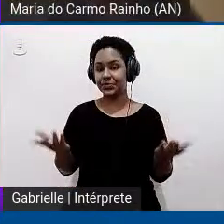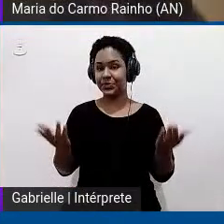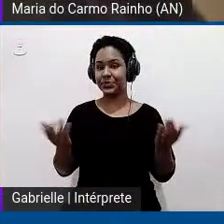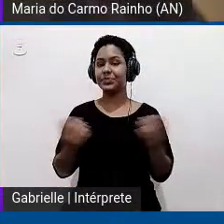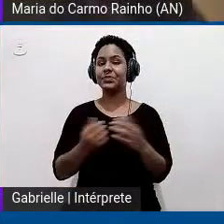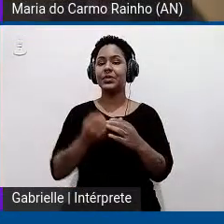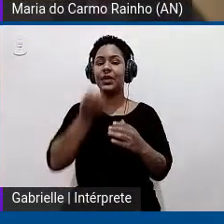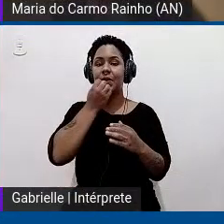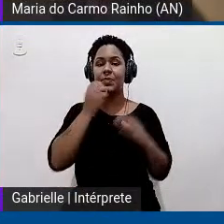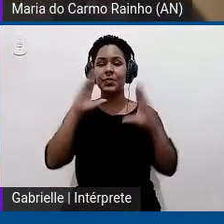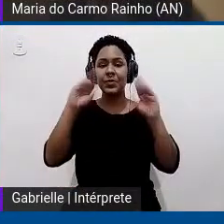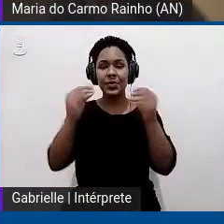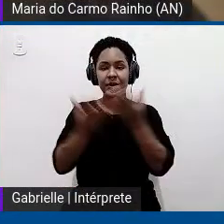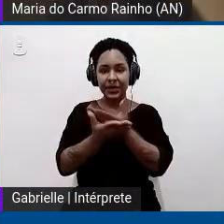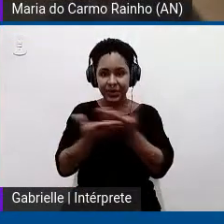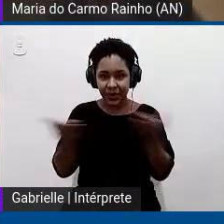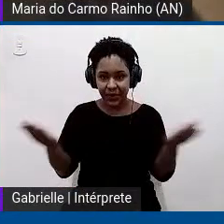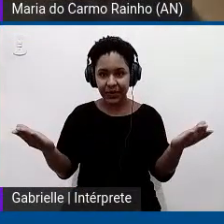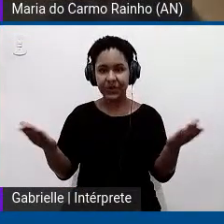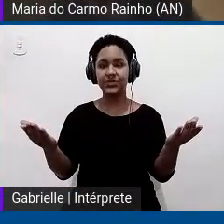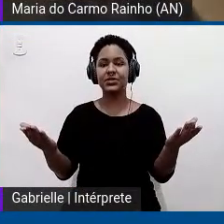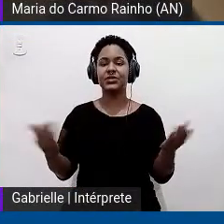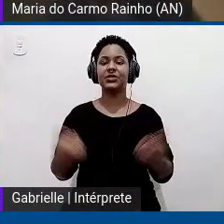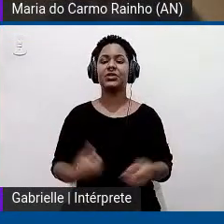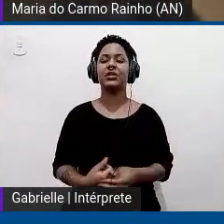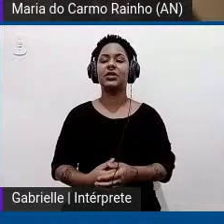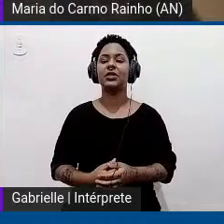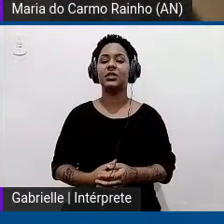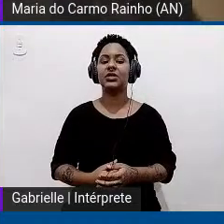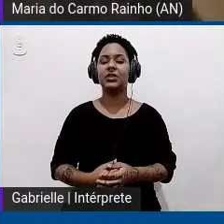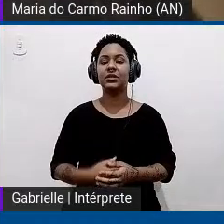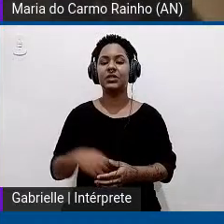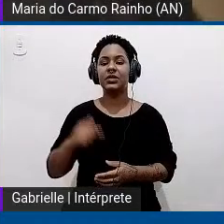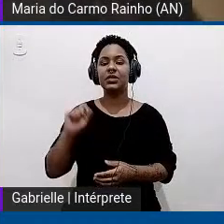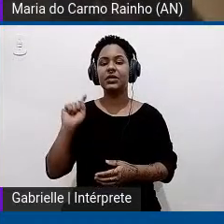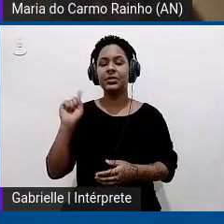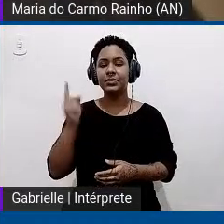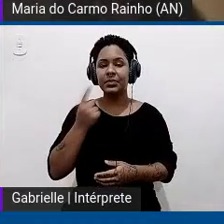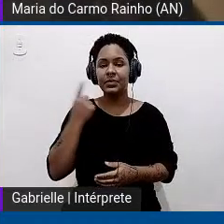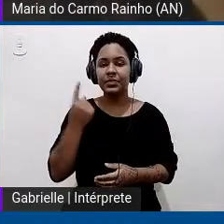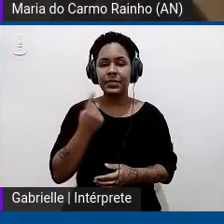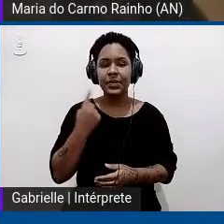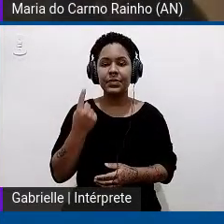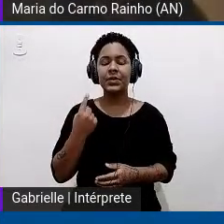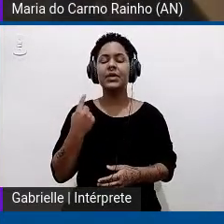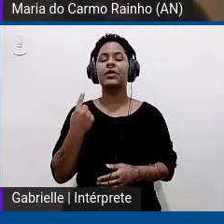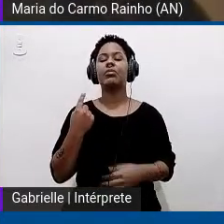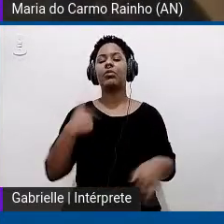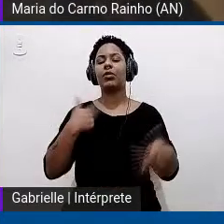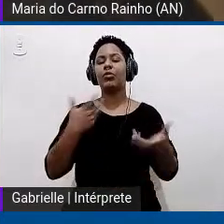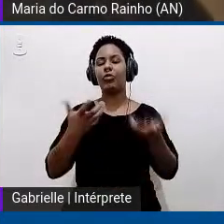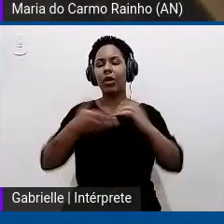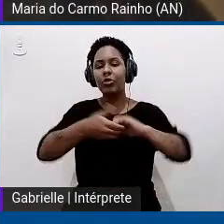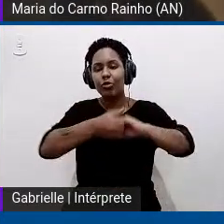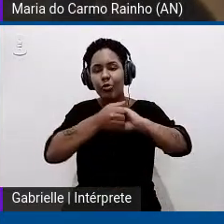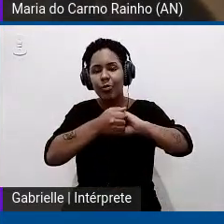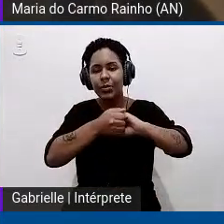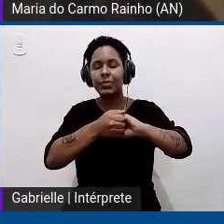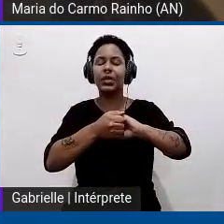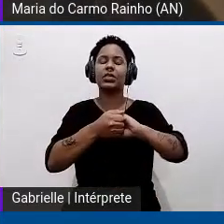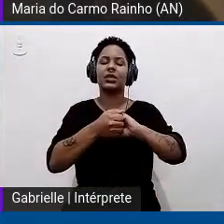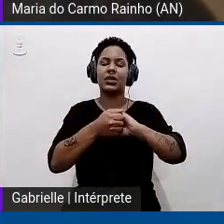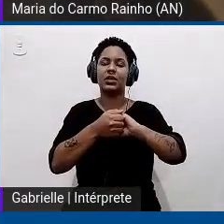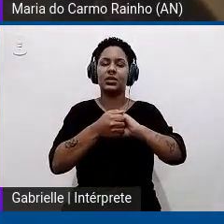Boa noite, pessoal. Em primeiro lugar, né, eu queria cumprimentar